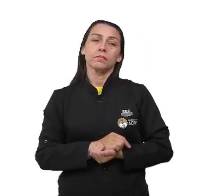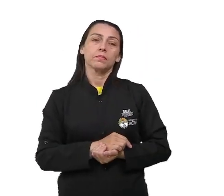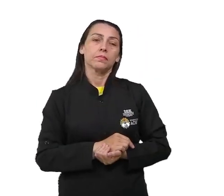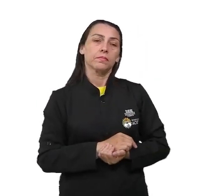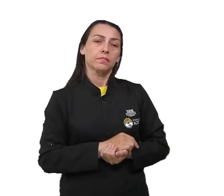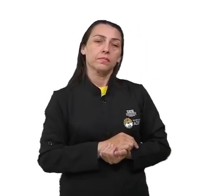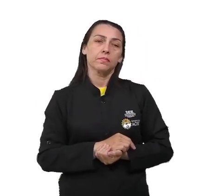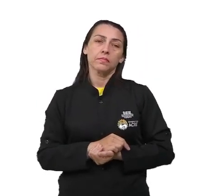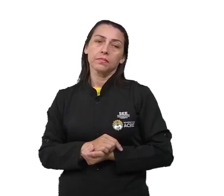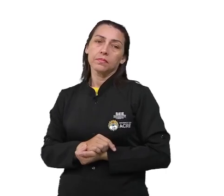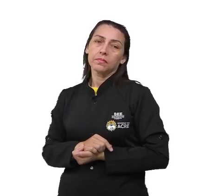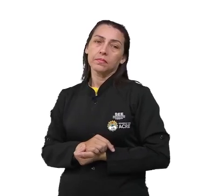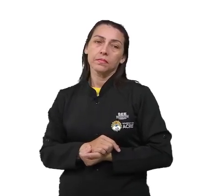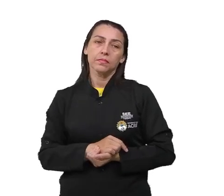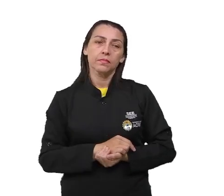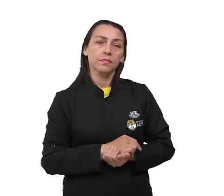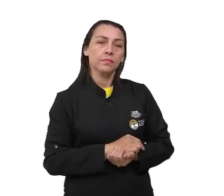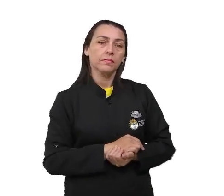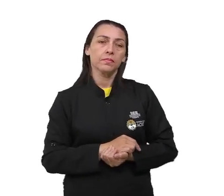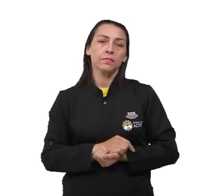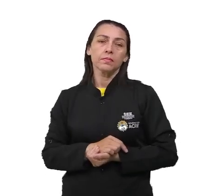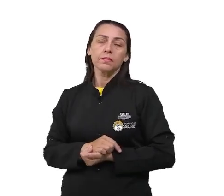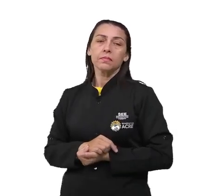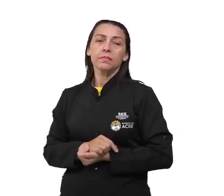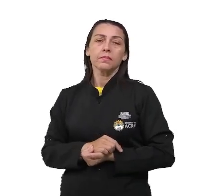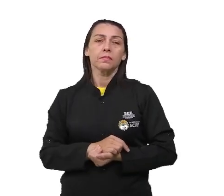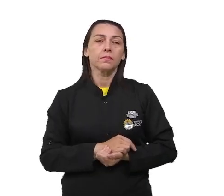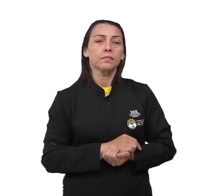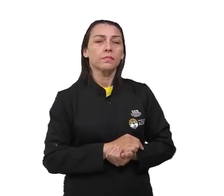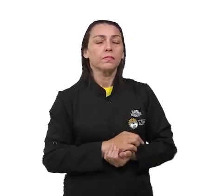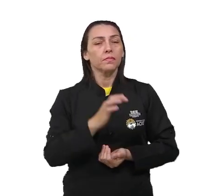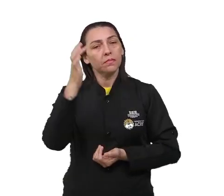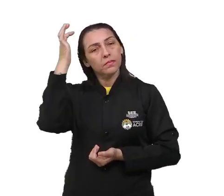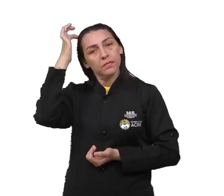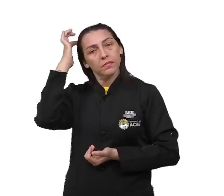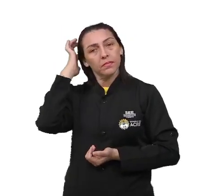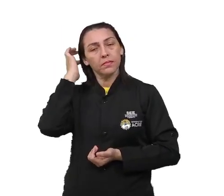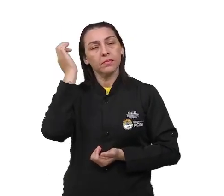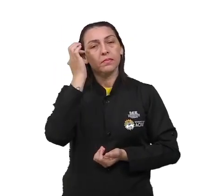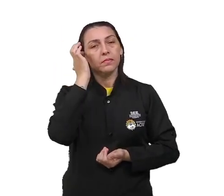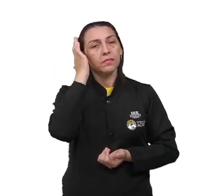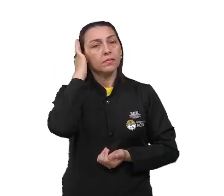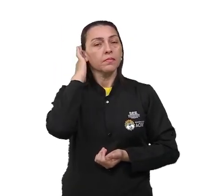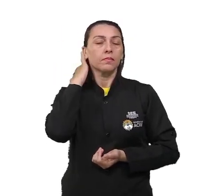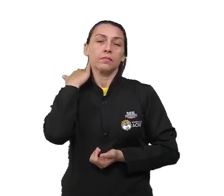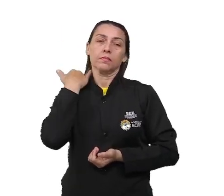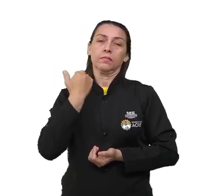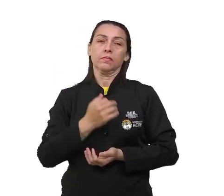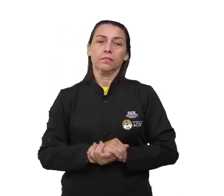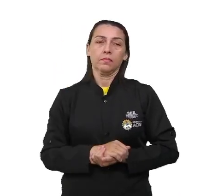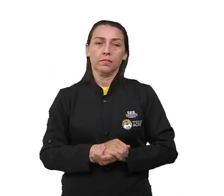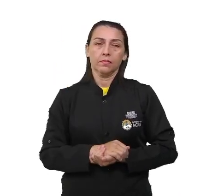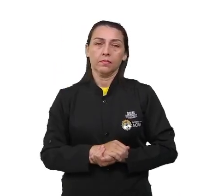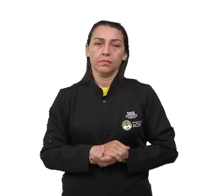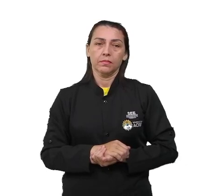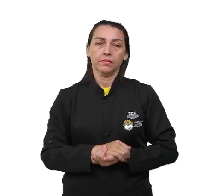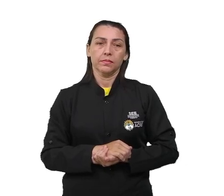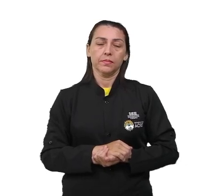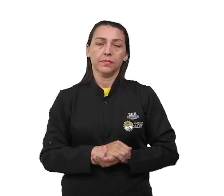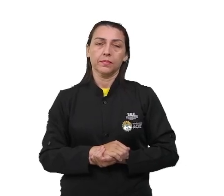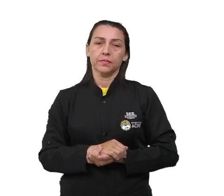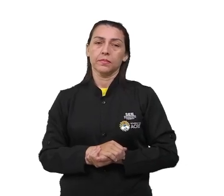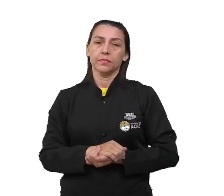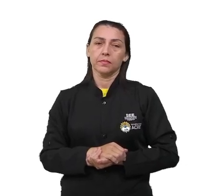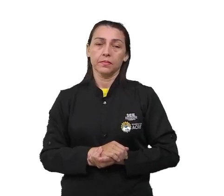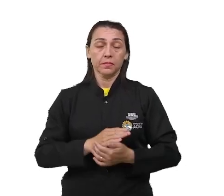bola, ao esporte correspondente, tudo bem? Nós temos aqui a primeira soccer,